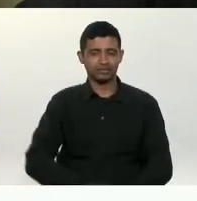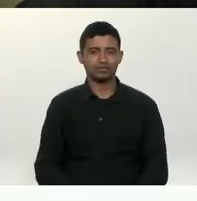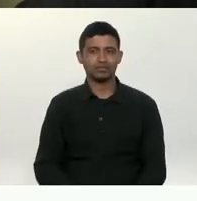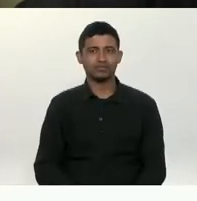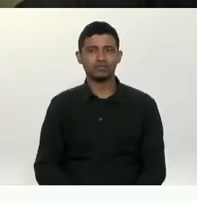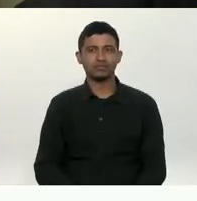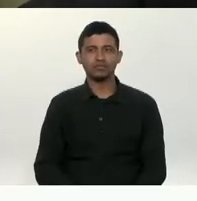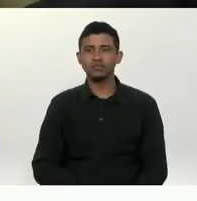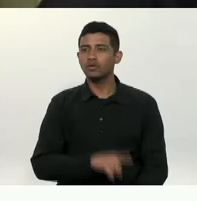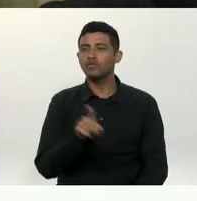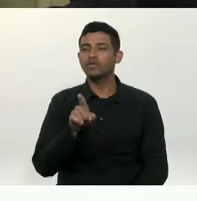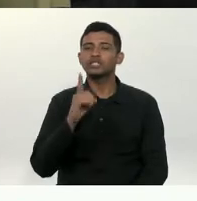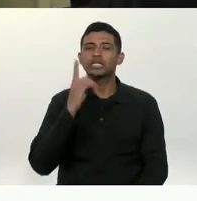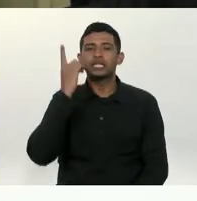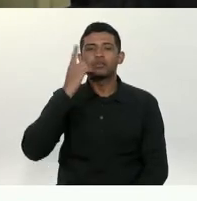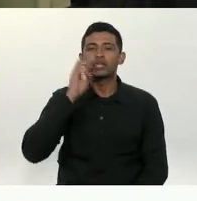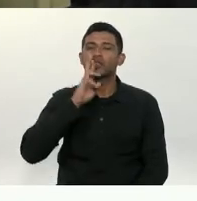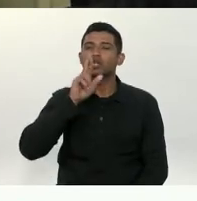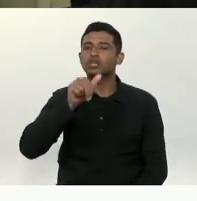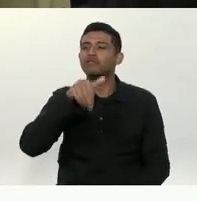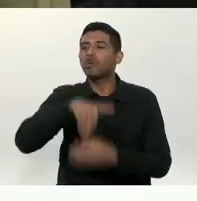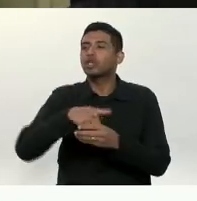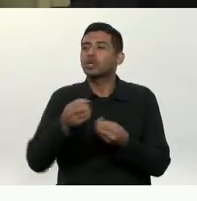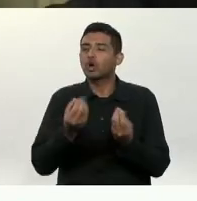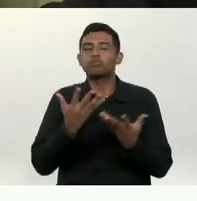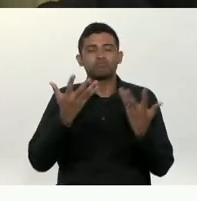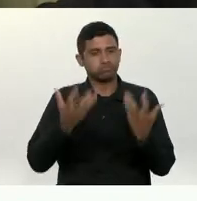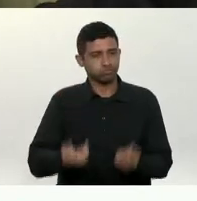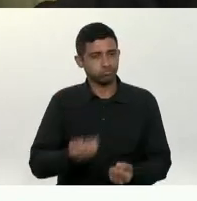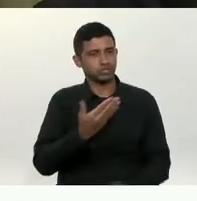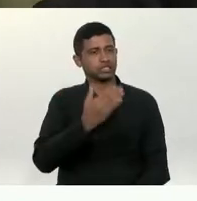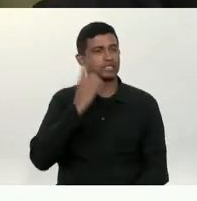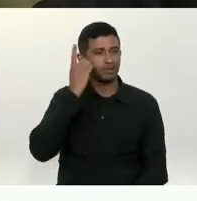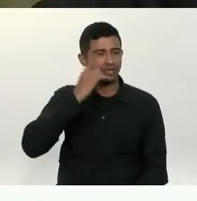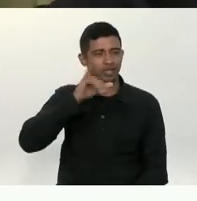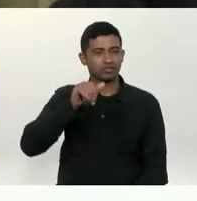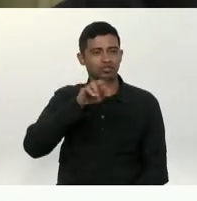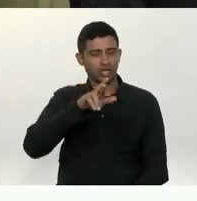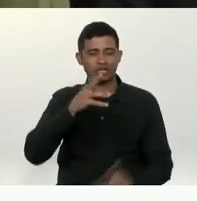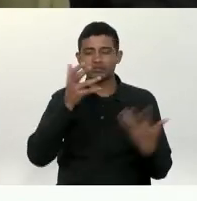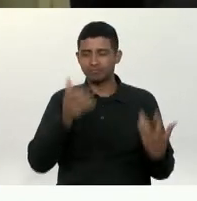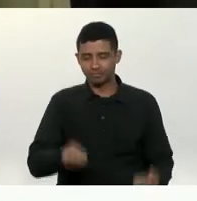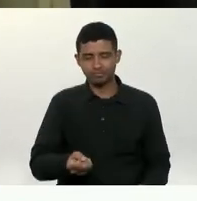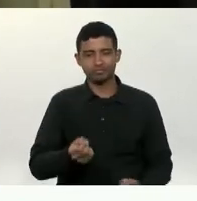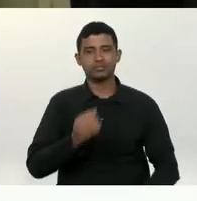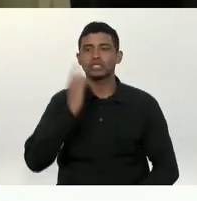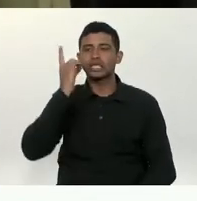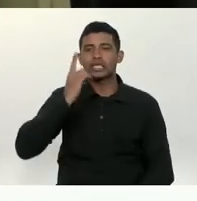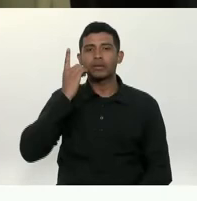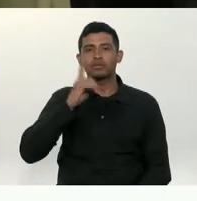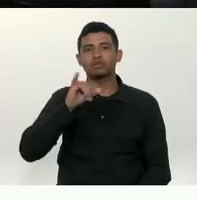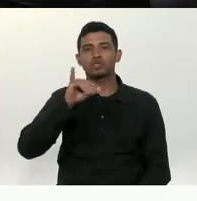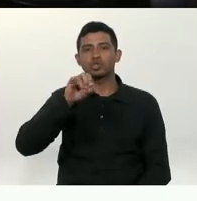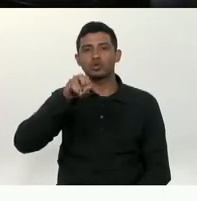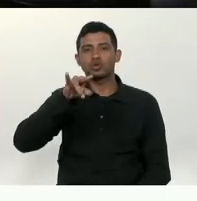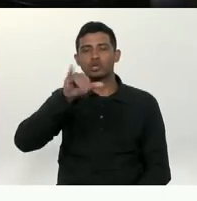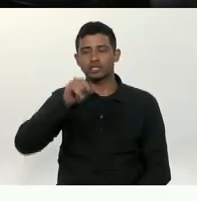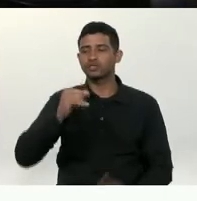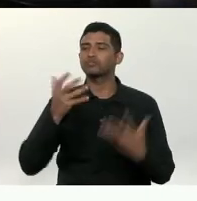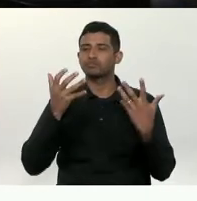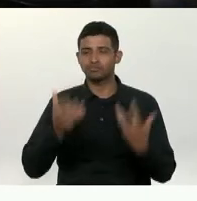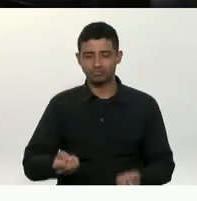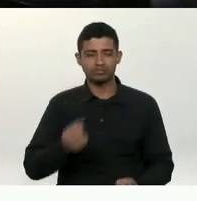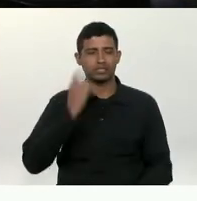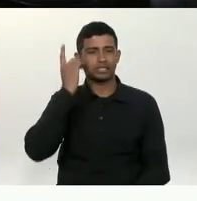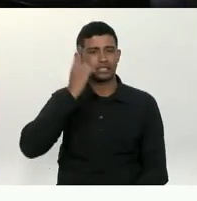Como vota o deputado Rodrigo Bacelar? Favorável. Como vota o deputado Jair Bittencourt? Favorável. Como vota o deputado Dionísio Lins? Favorável. Como